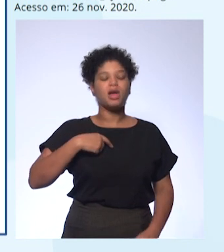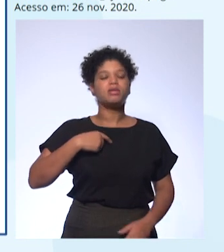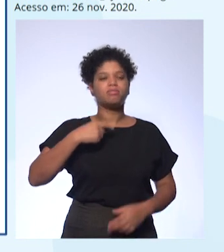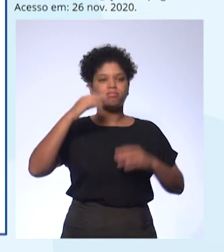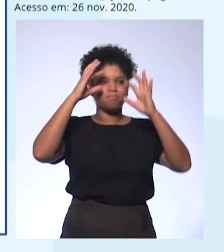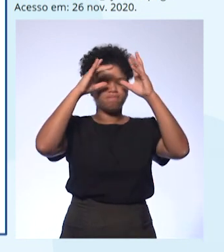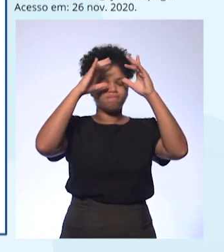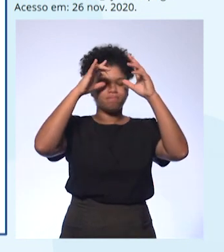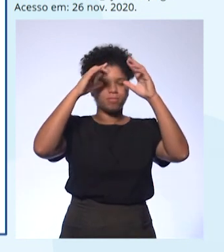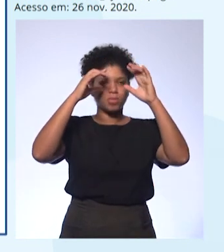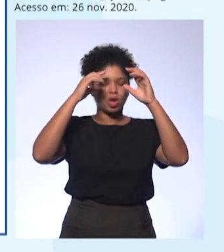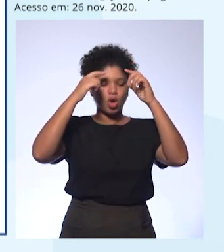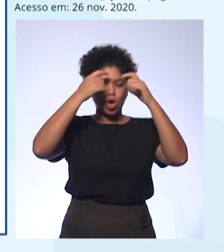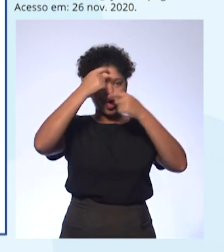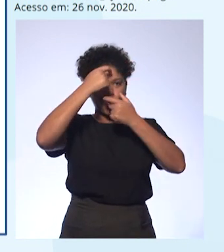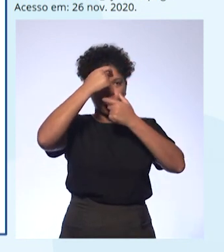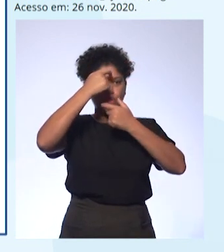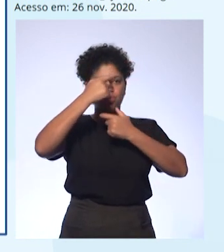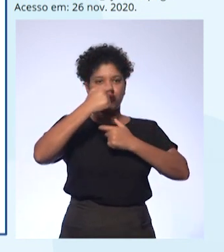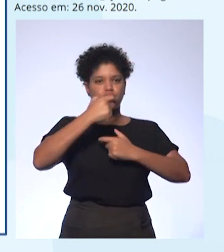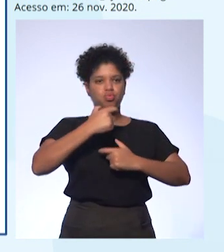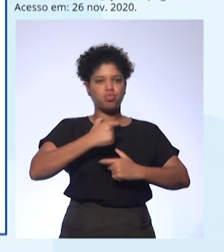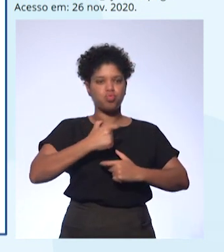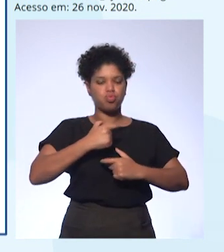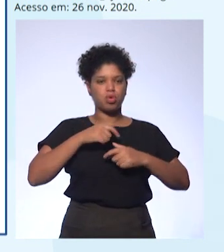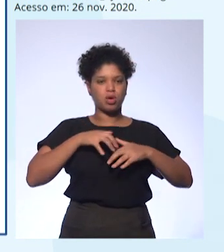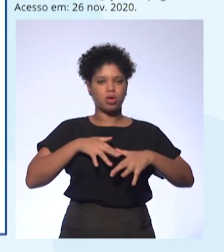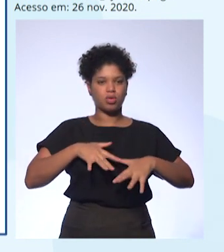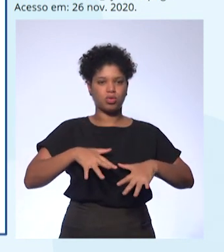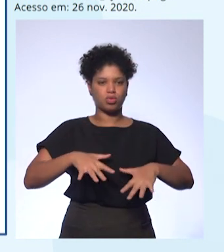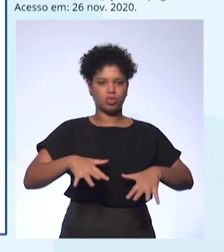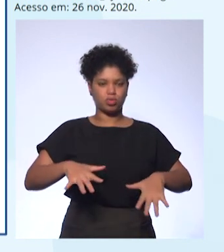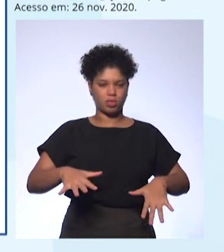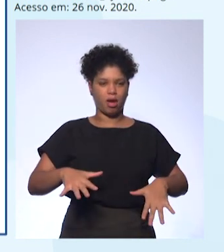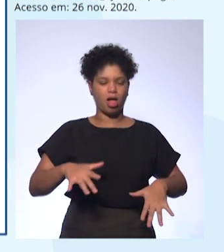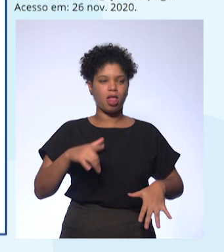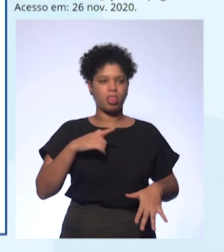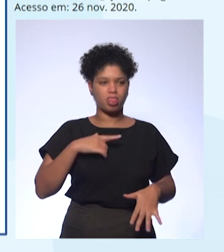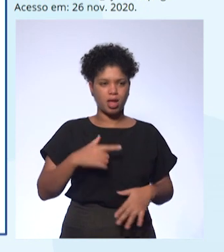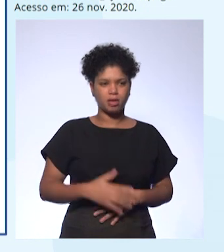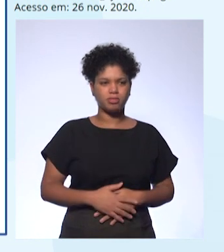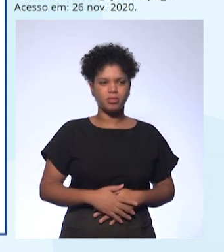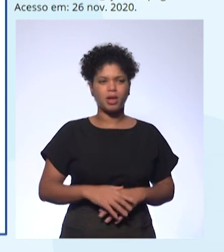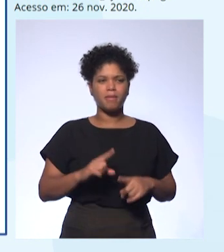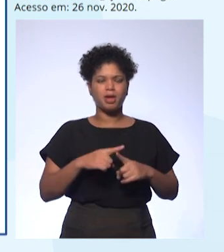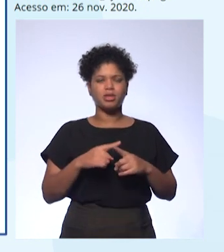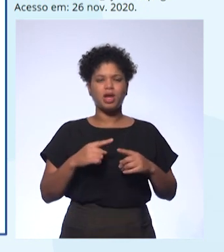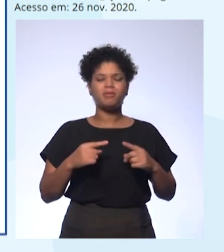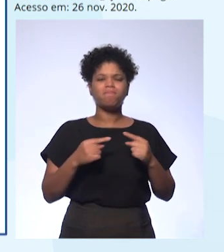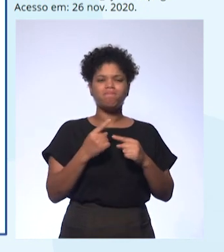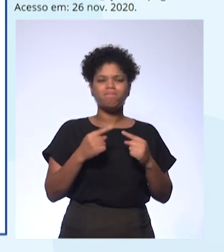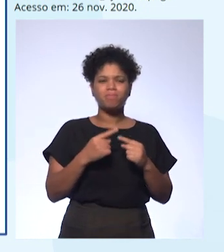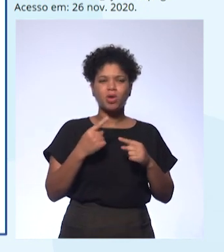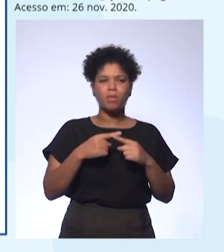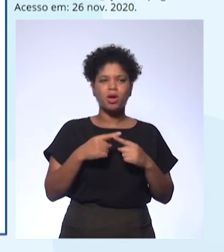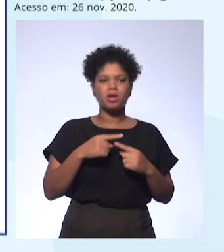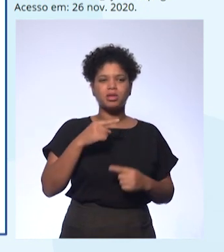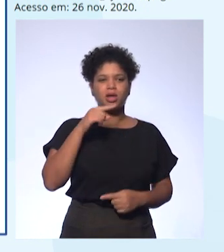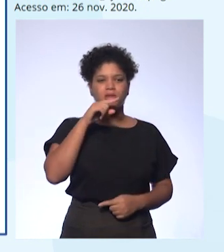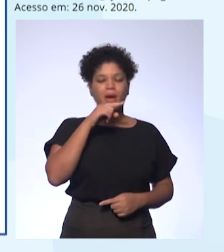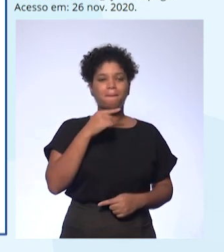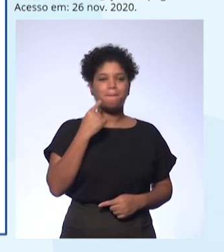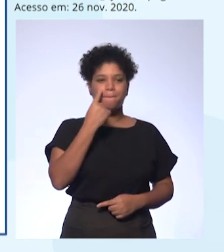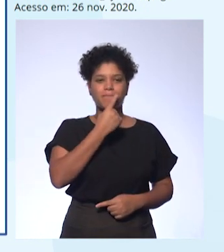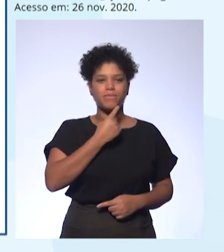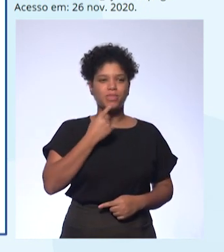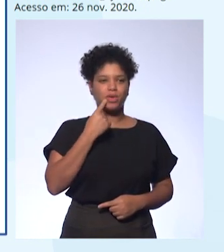quando a gente fala aí no sistema digestório, é incompleto porque a gente só tem aqui a região de boca, né? Não